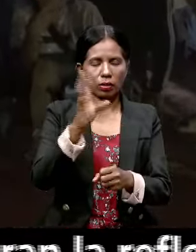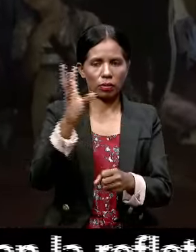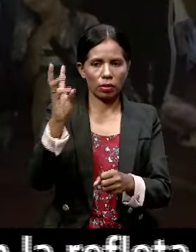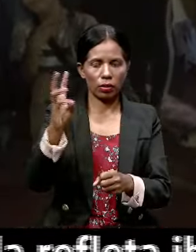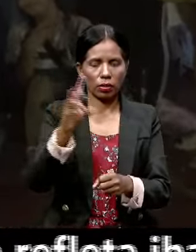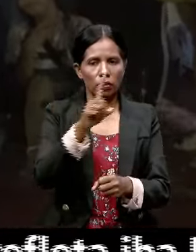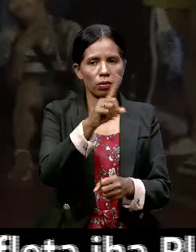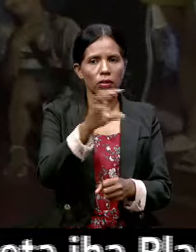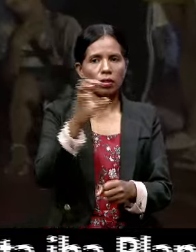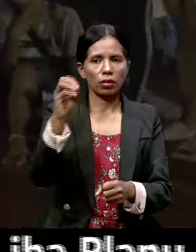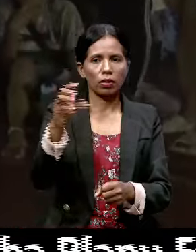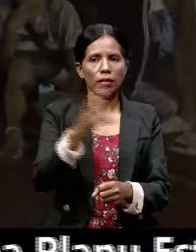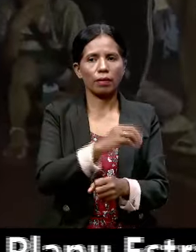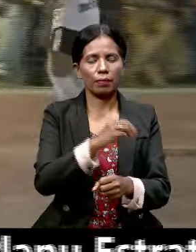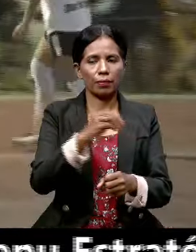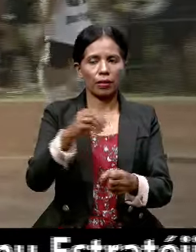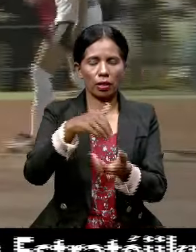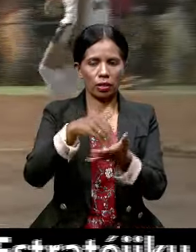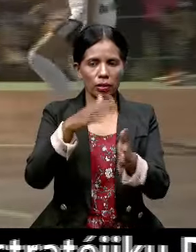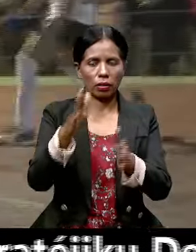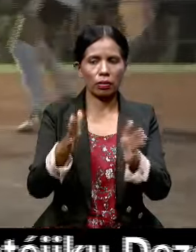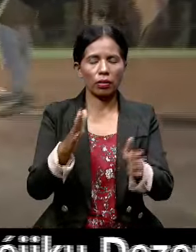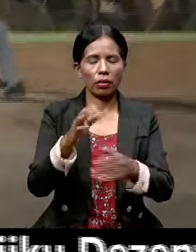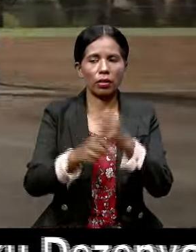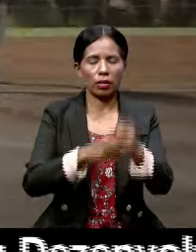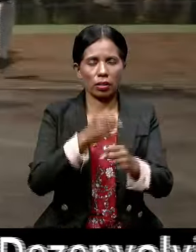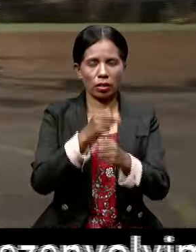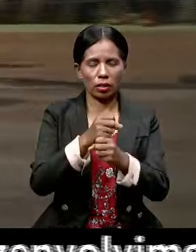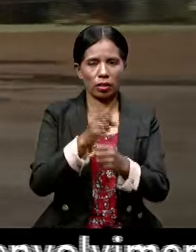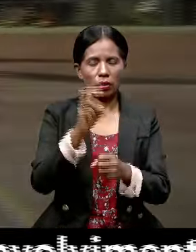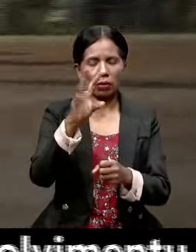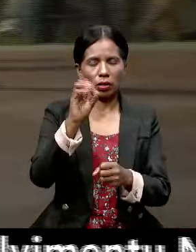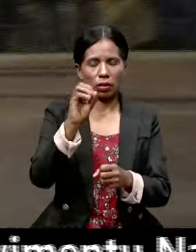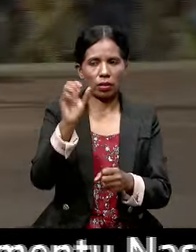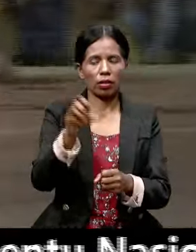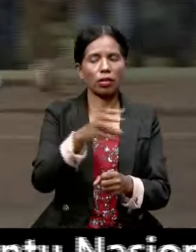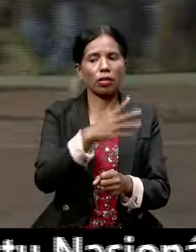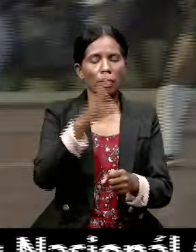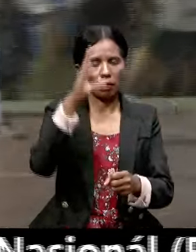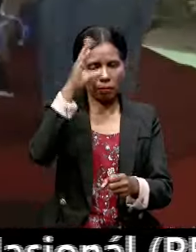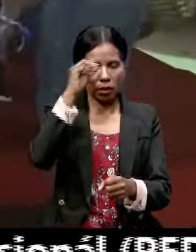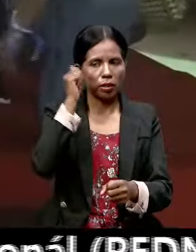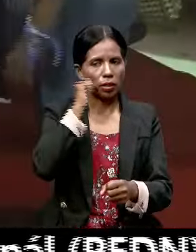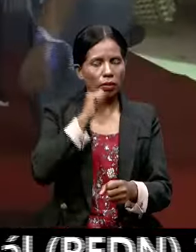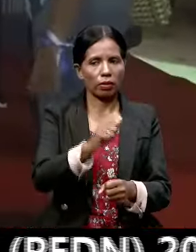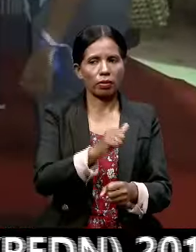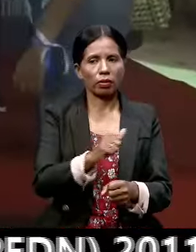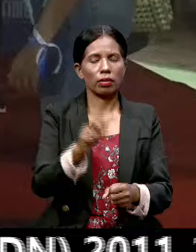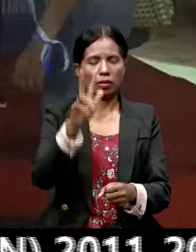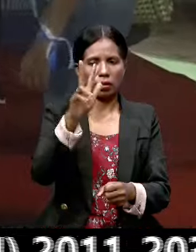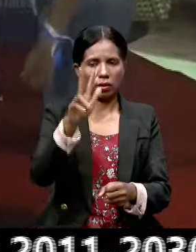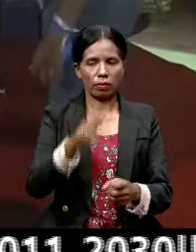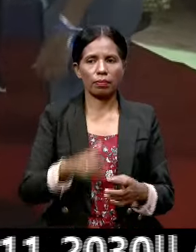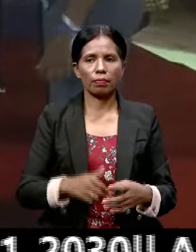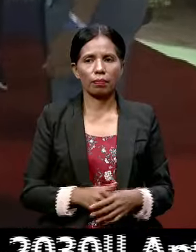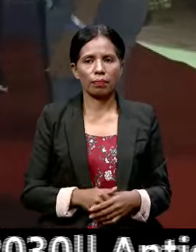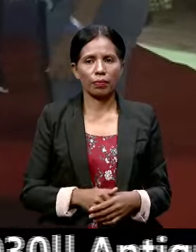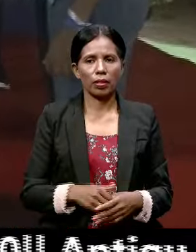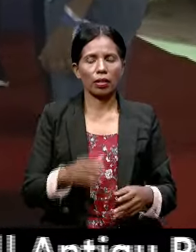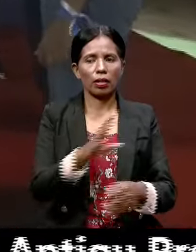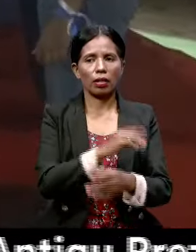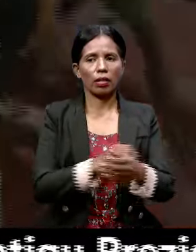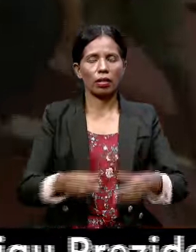1-0. E a jogo né, Alume Tinanri em Rua, Stanolu recensia, feito no Mane ocupa terceiro lugar. E a cerimônia